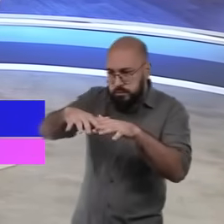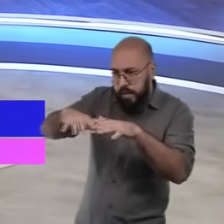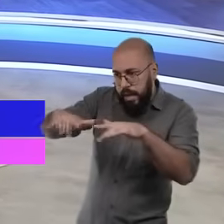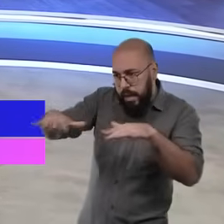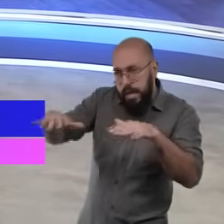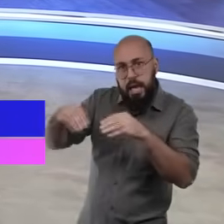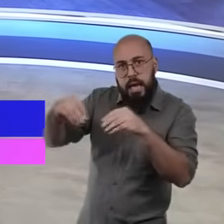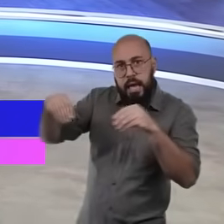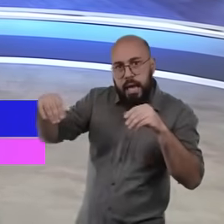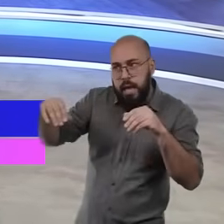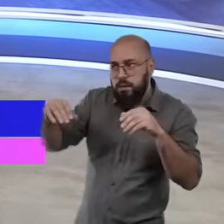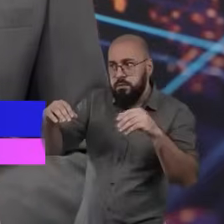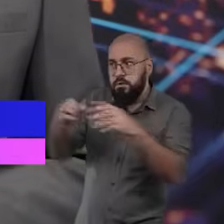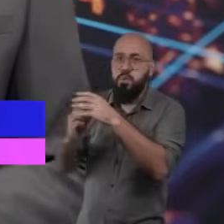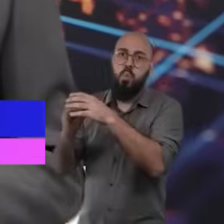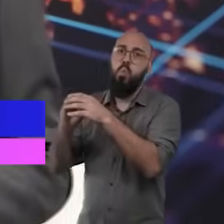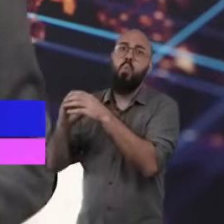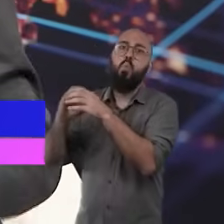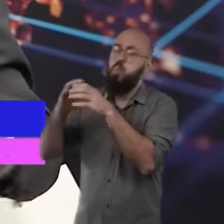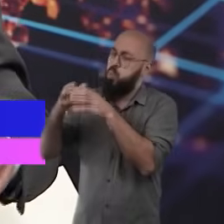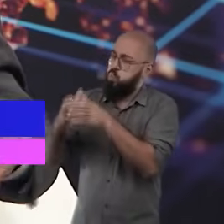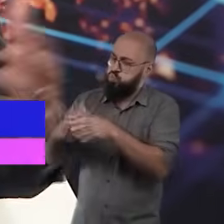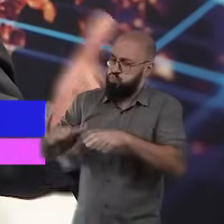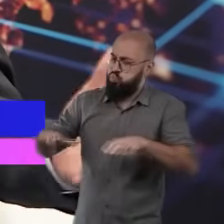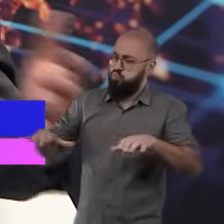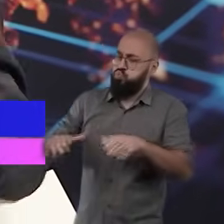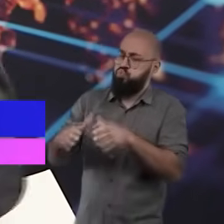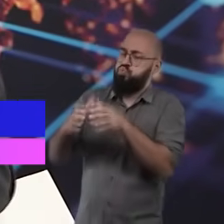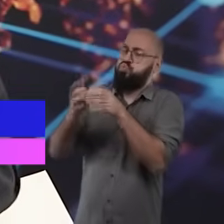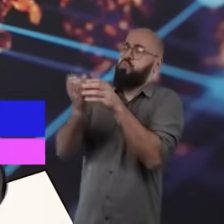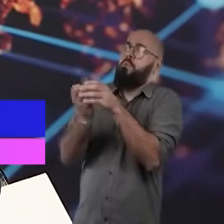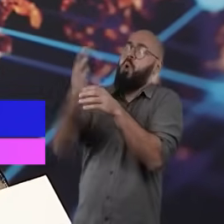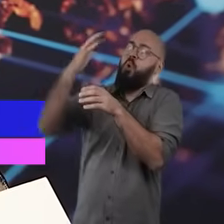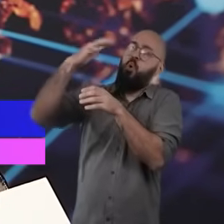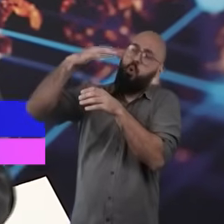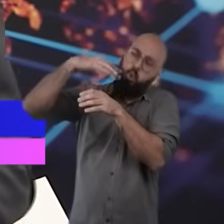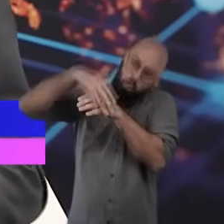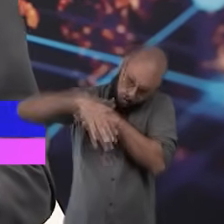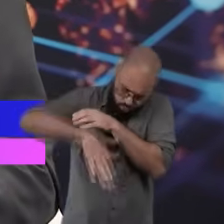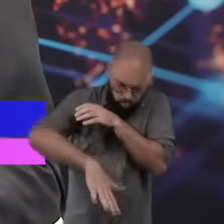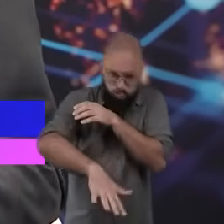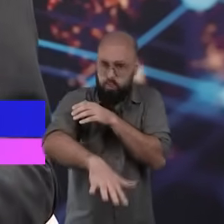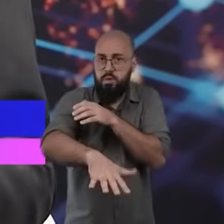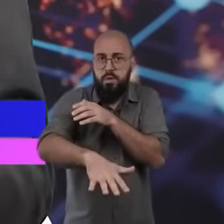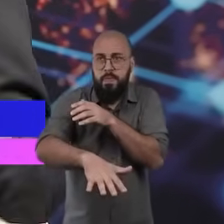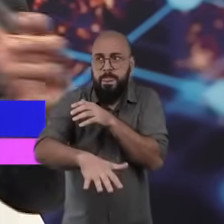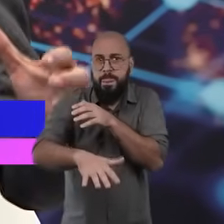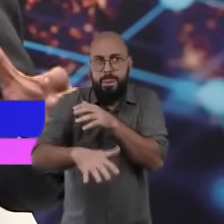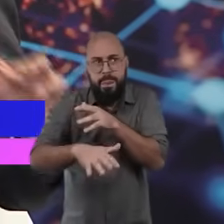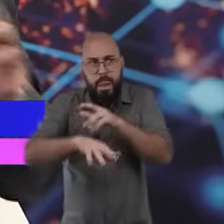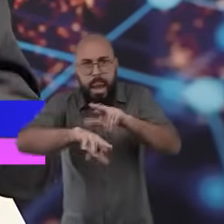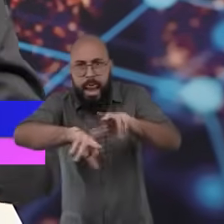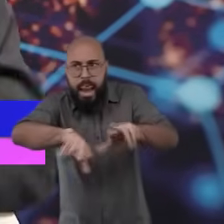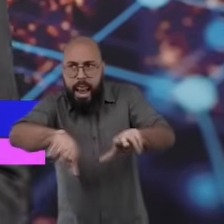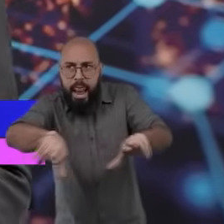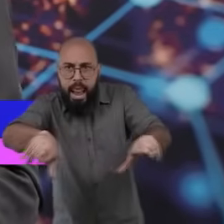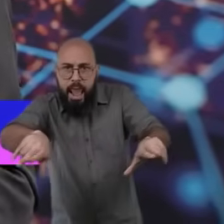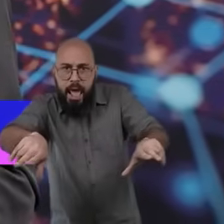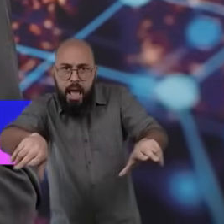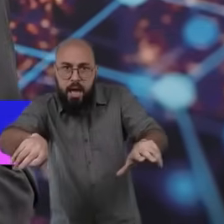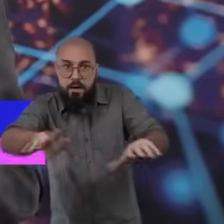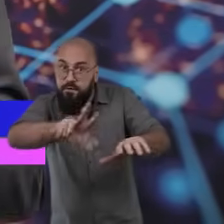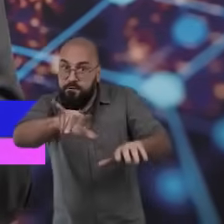da história. No passado existiu o dia escuro, existiu uma queda de